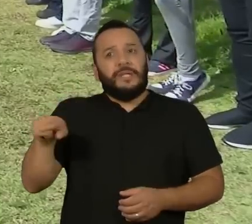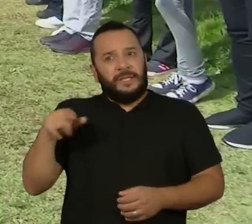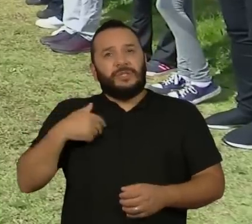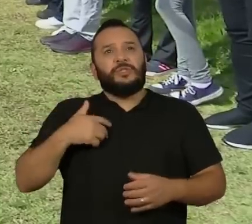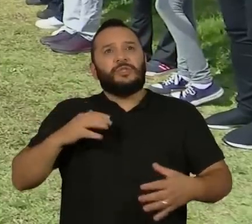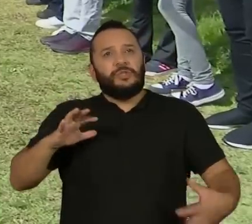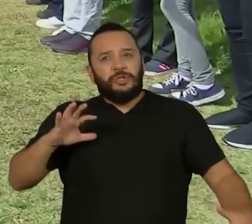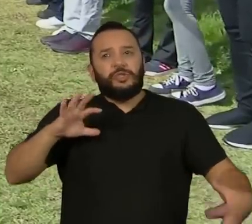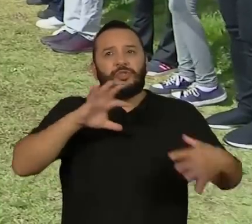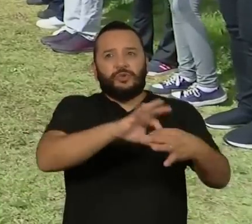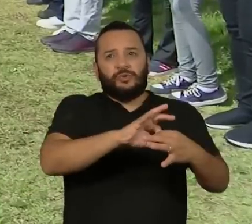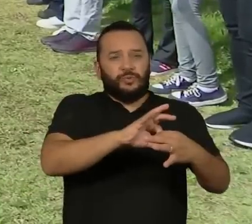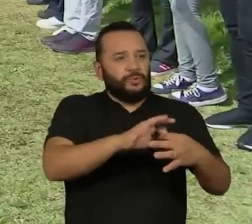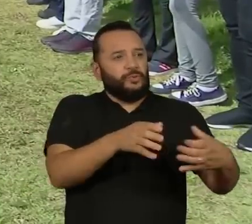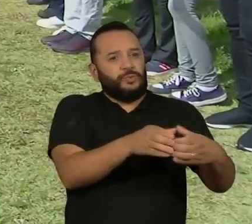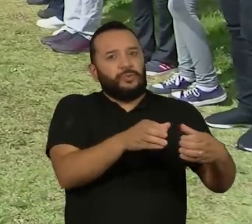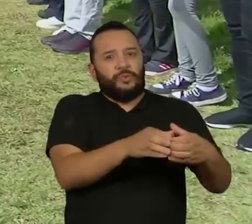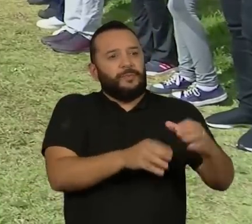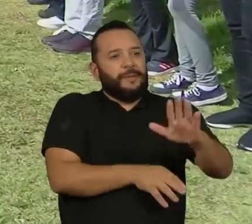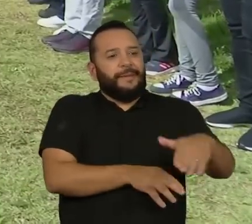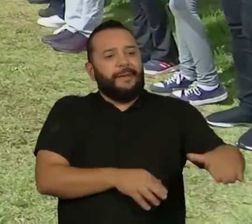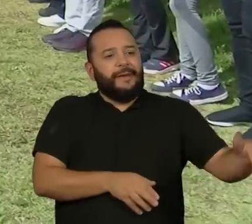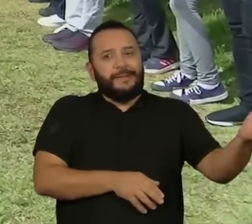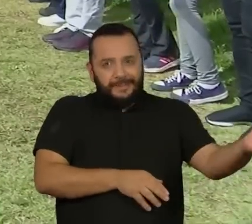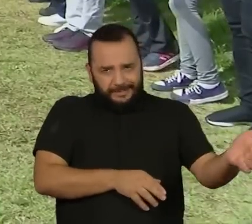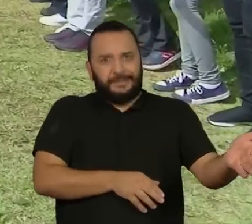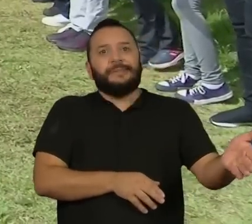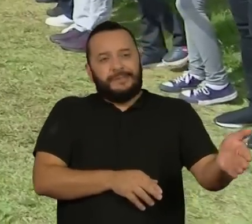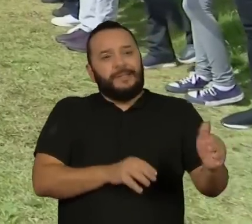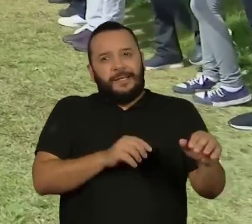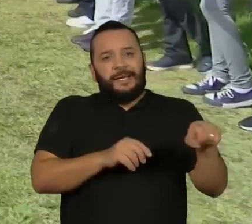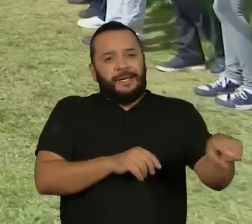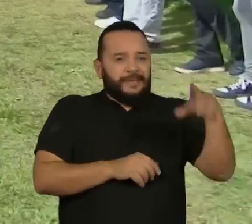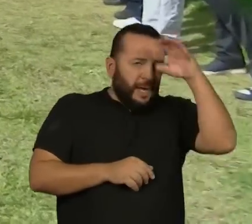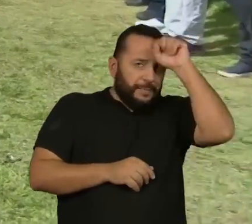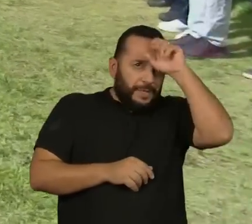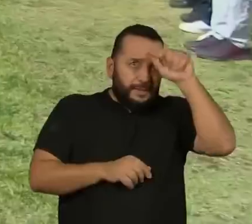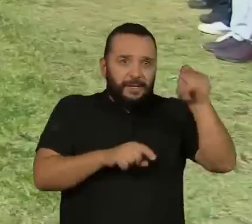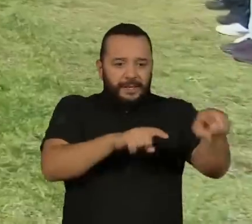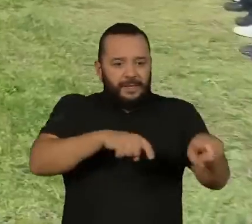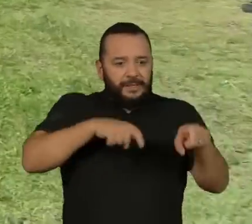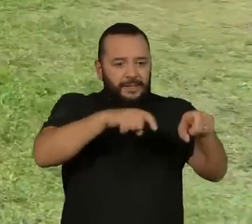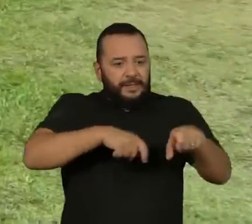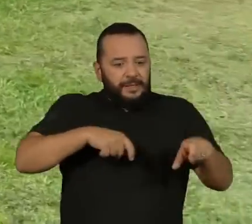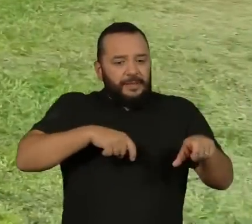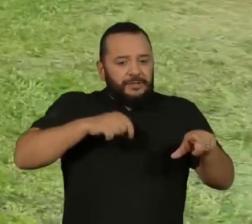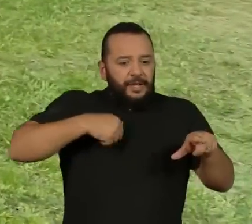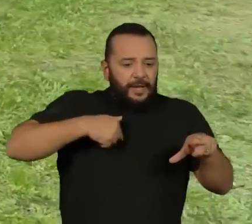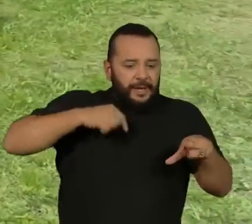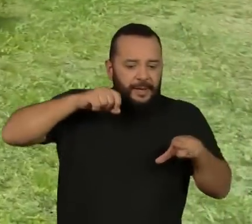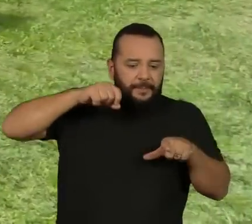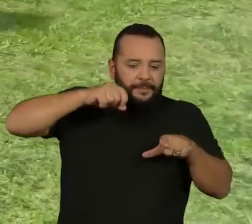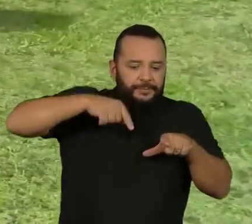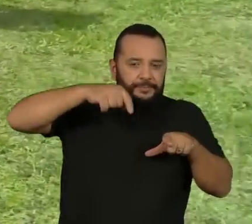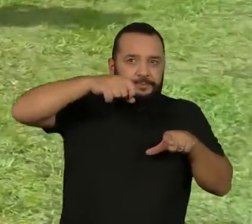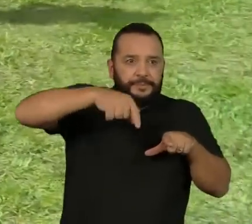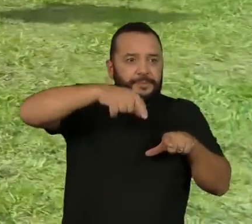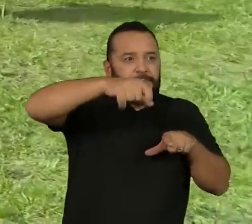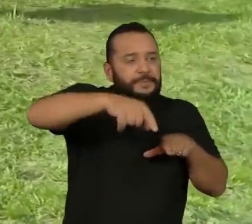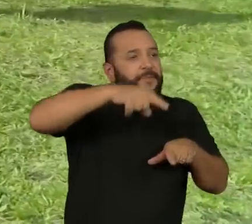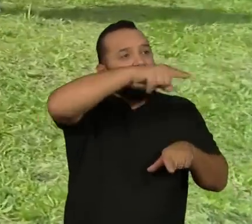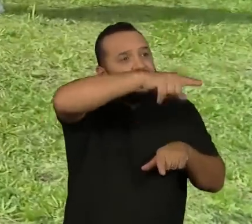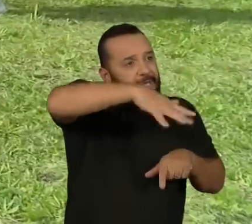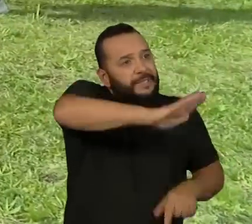forma que fique dividido para ensinar a nossa garotada a aprender plantio. E eu peço para vocês mais jovens, escutem,